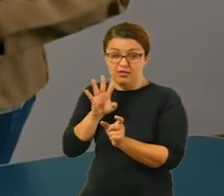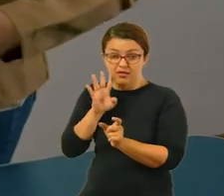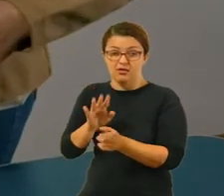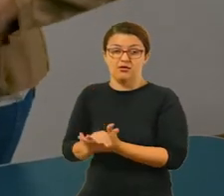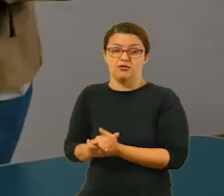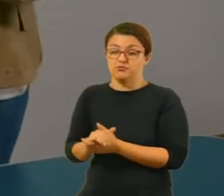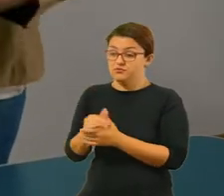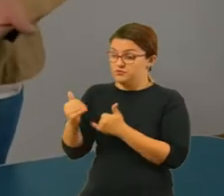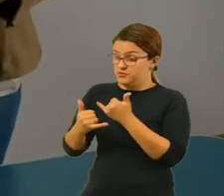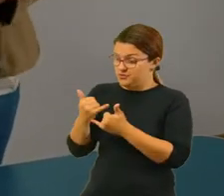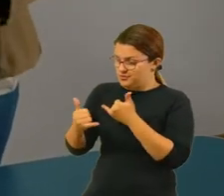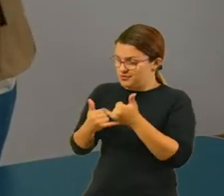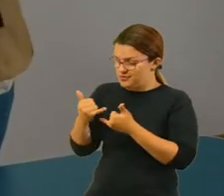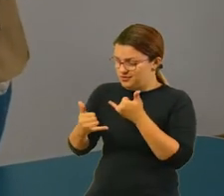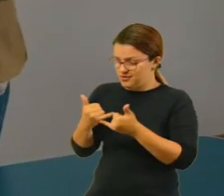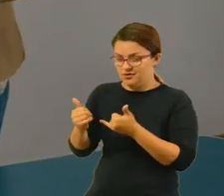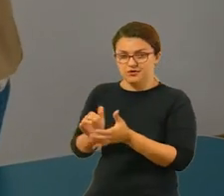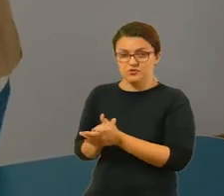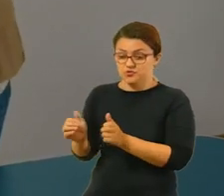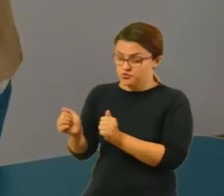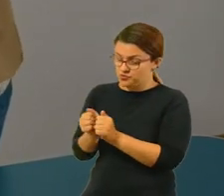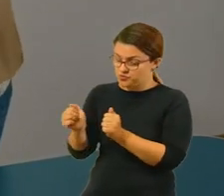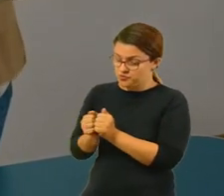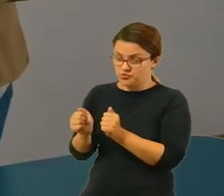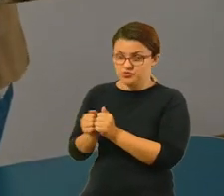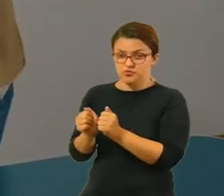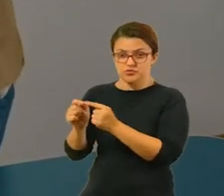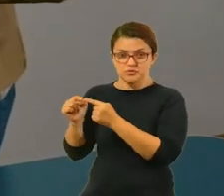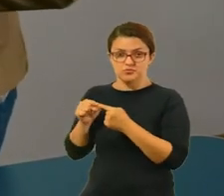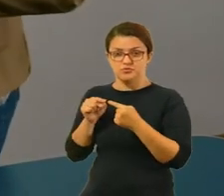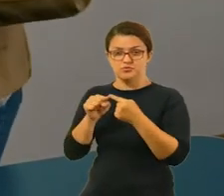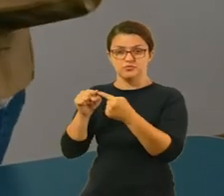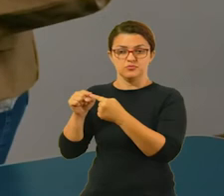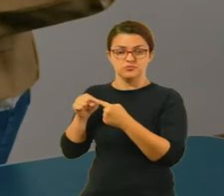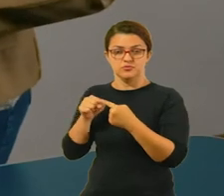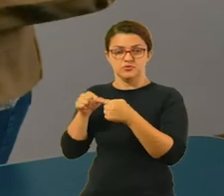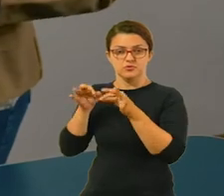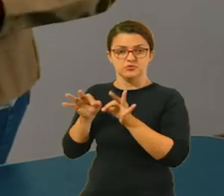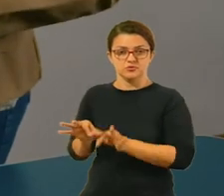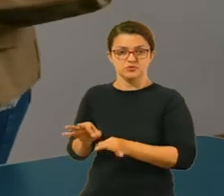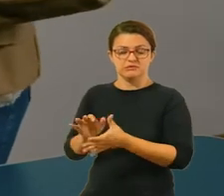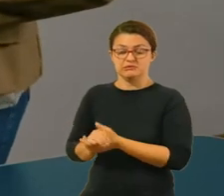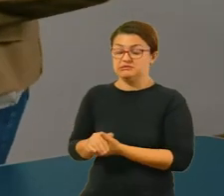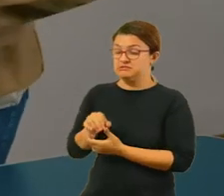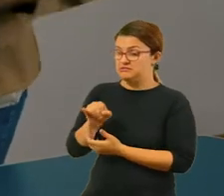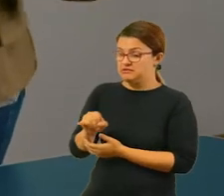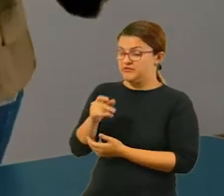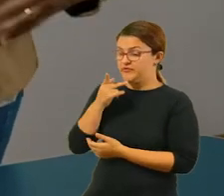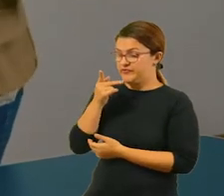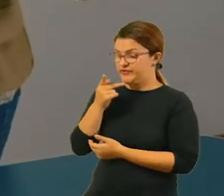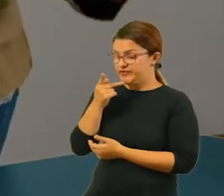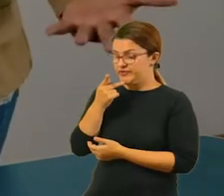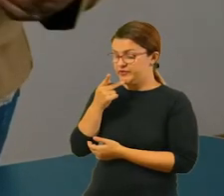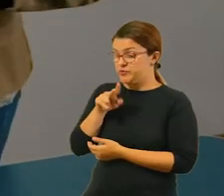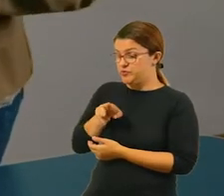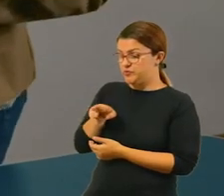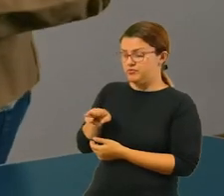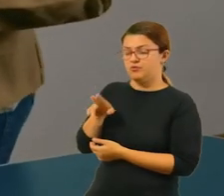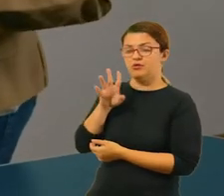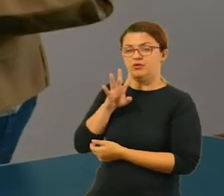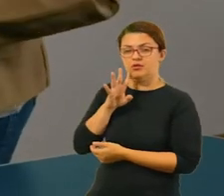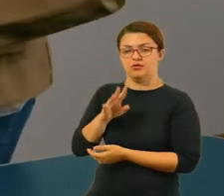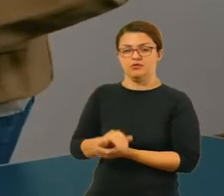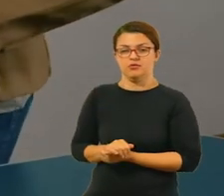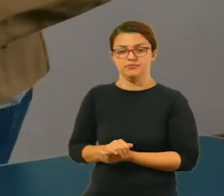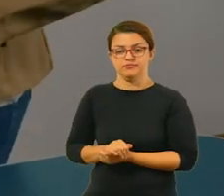aí vocês vão brincar desse jogo da memória para ela juntar os pares do polígono correto. E se ela for falando os nomes também